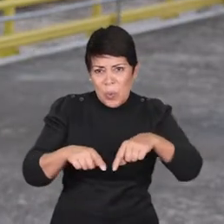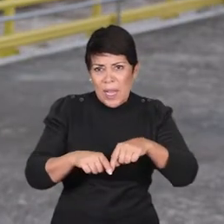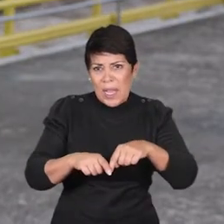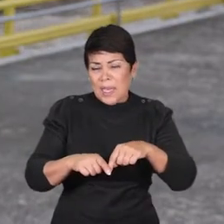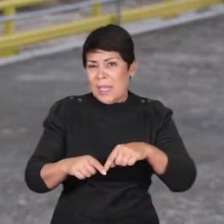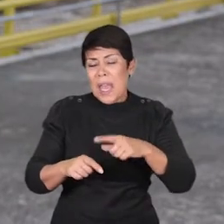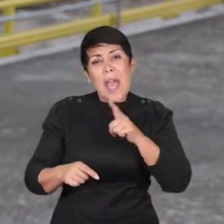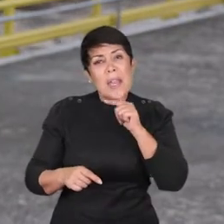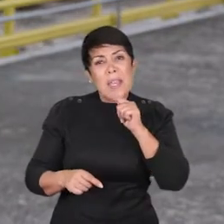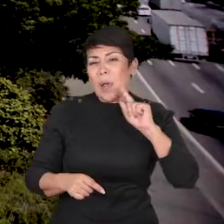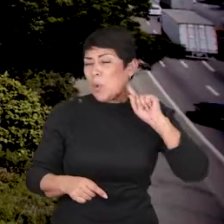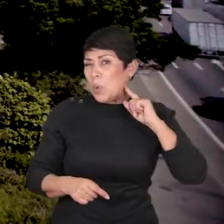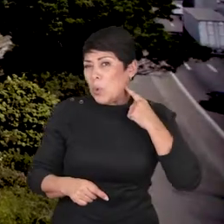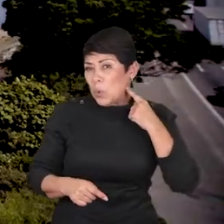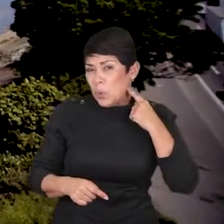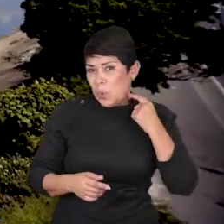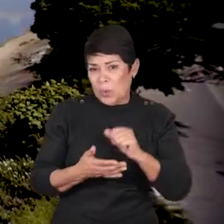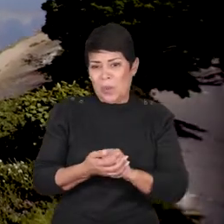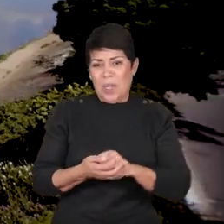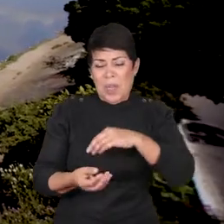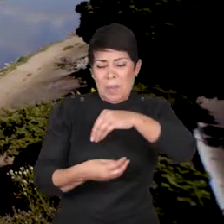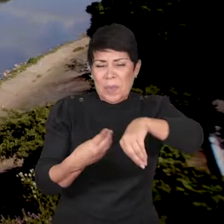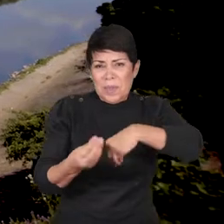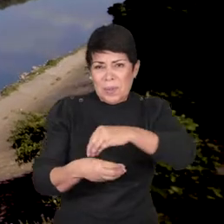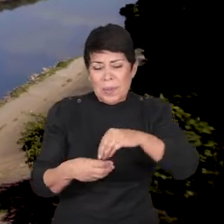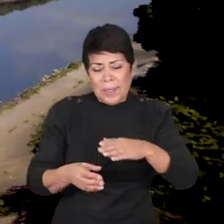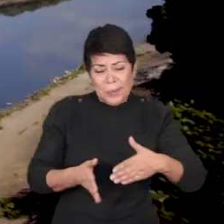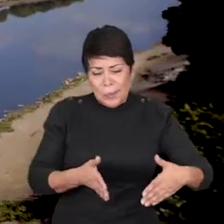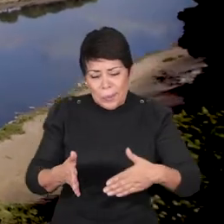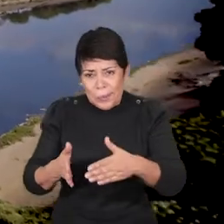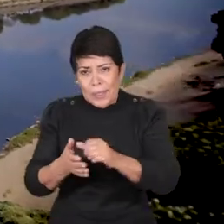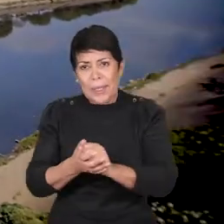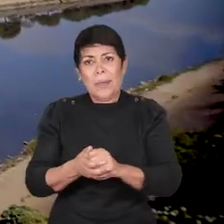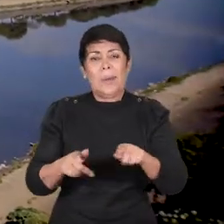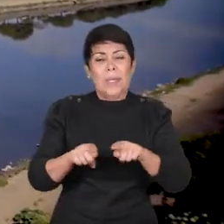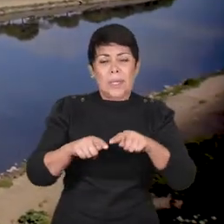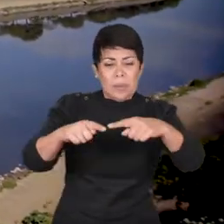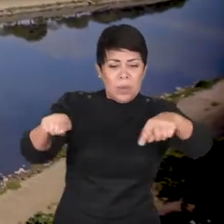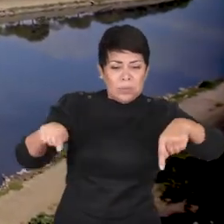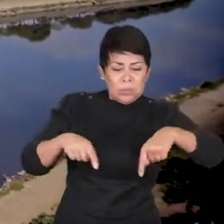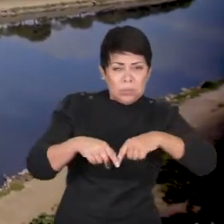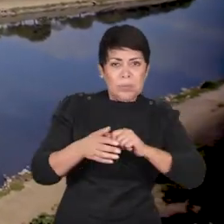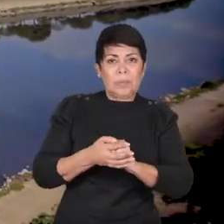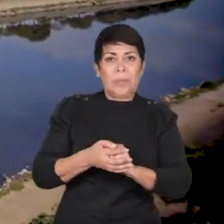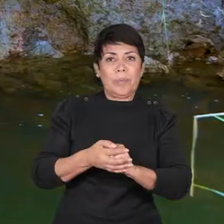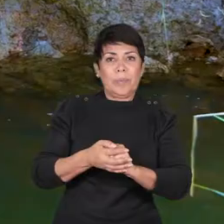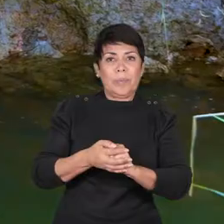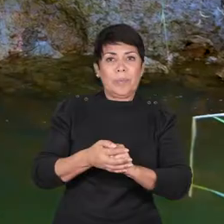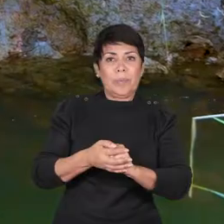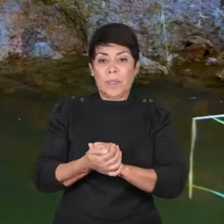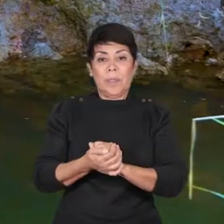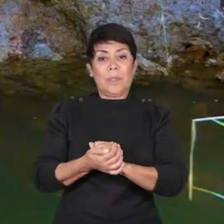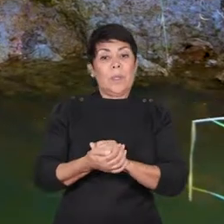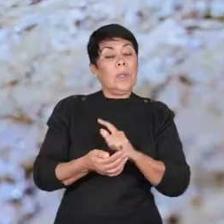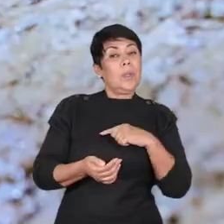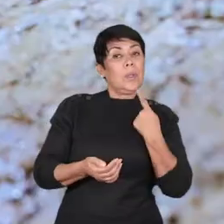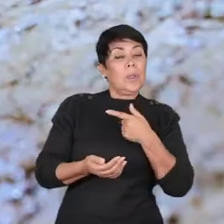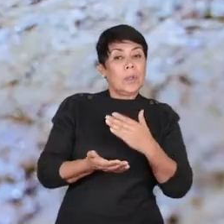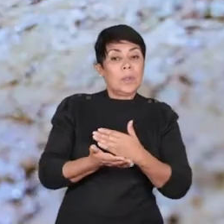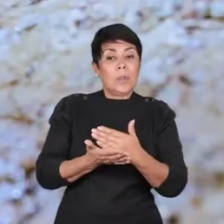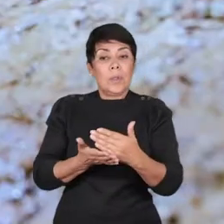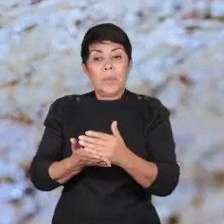por dia de esgoto nos corpos hídricos. Então, mares, rios, recebe essa carga. A gente